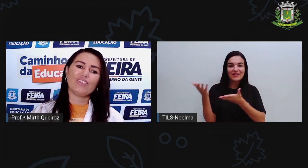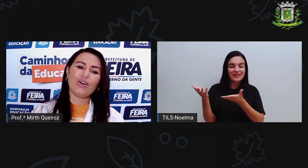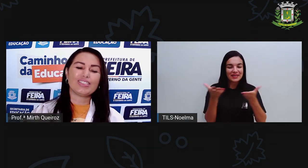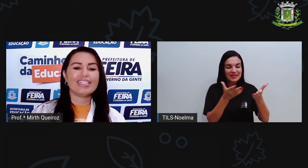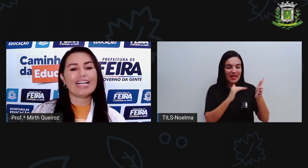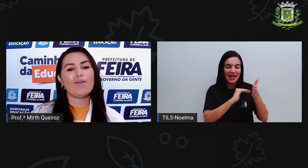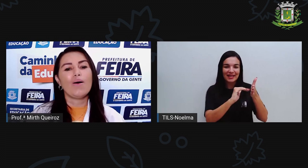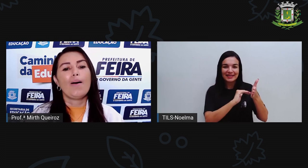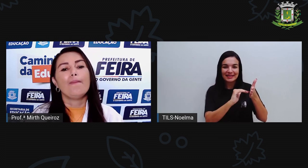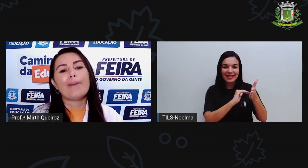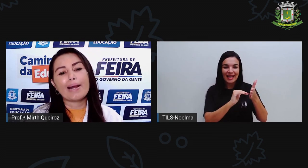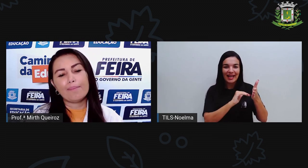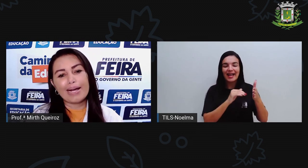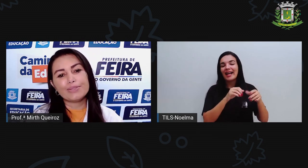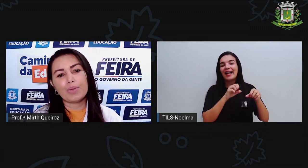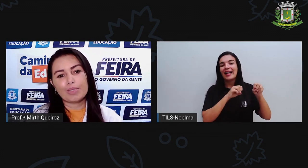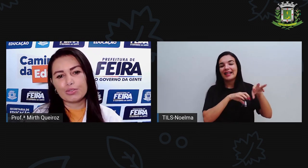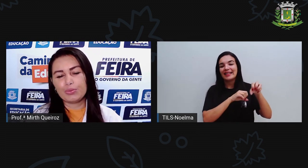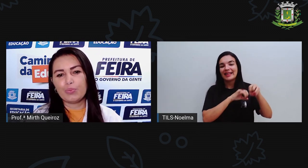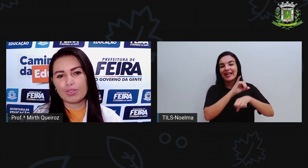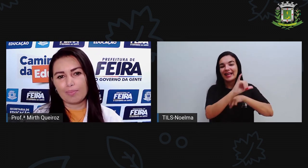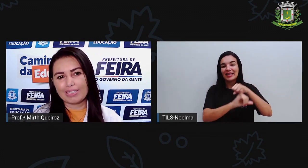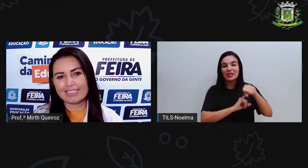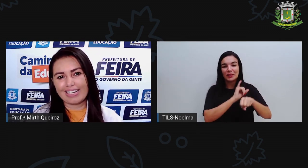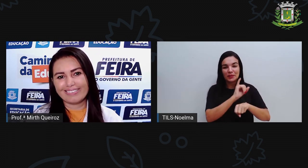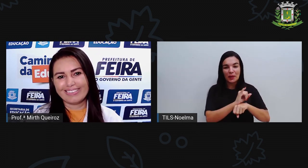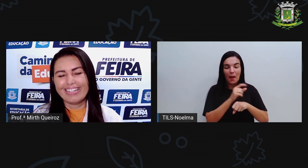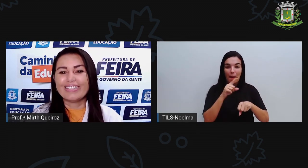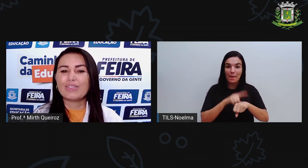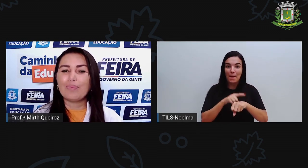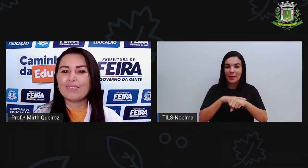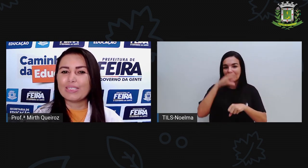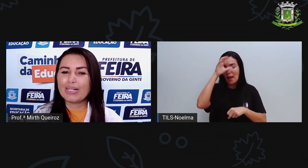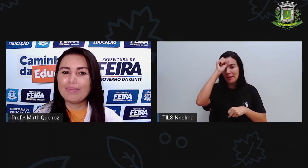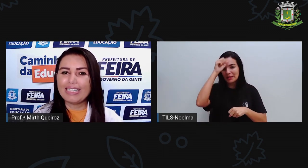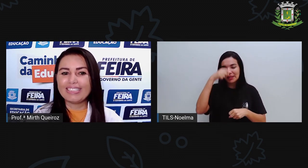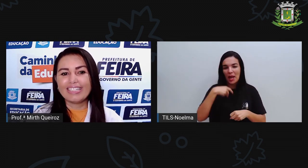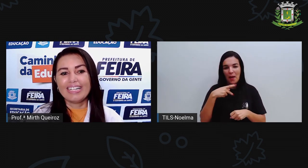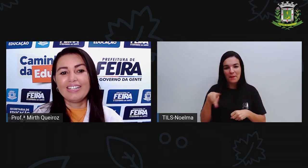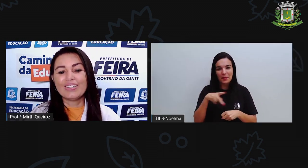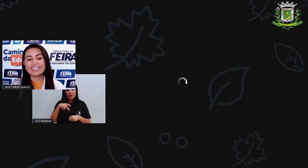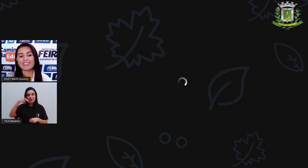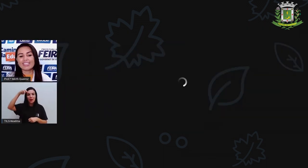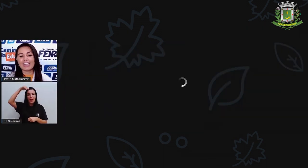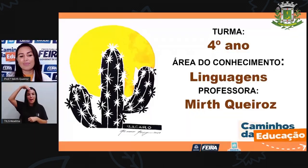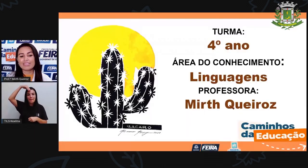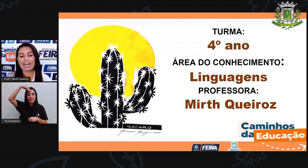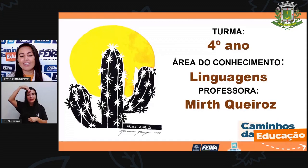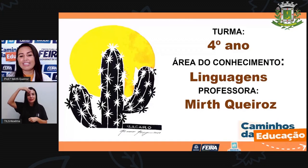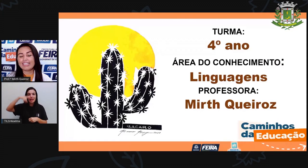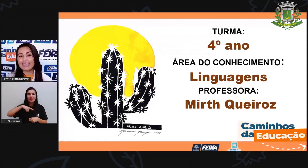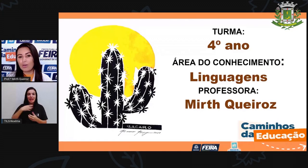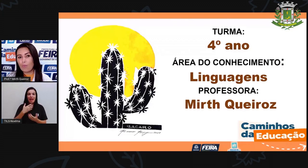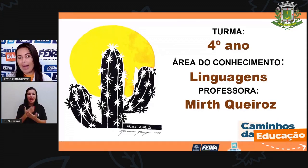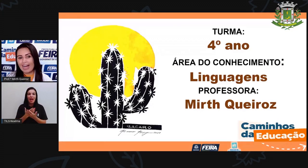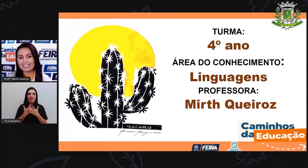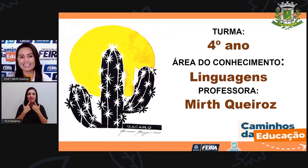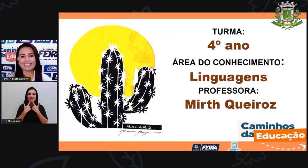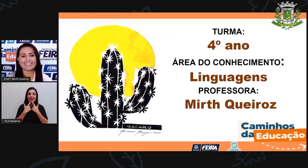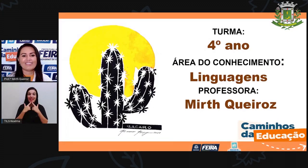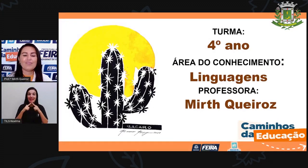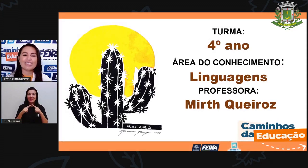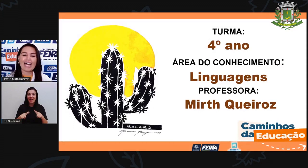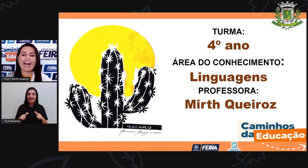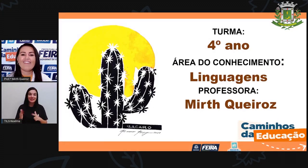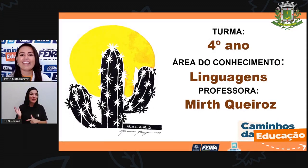aqui no nosso canal para mais um momento de muito aprendizado. Eu sou a professora Mirth e hoje nós teremos aula de